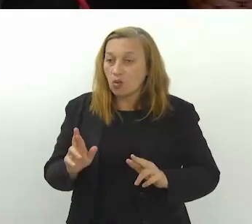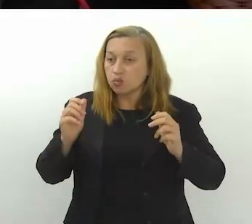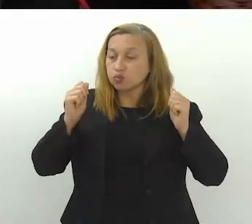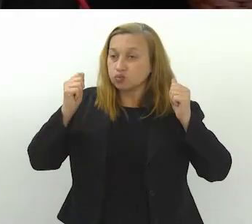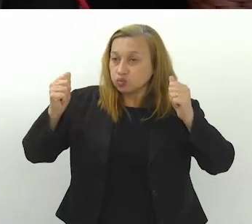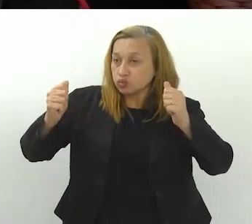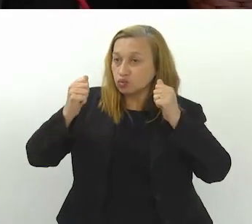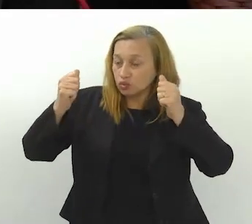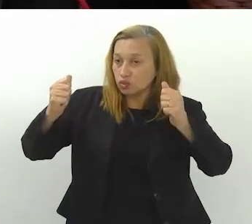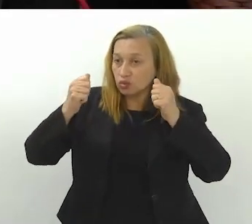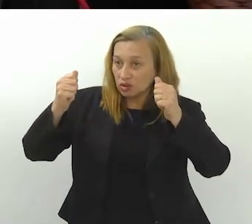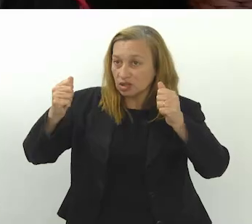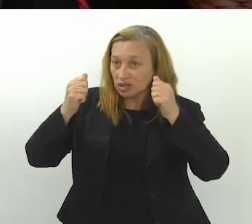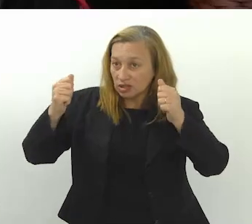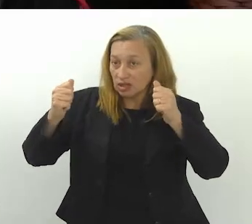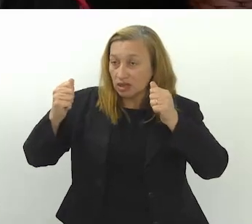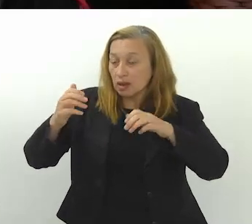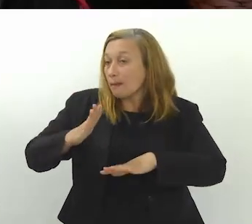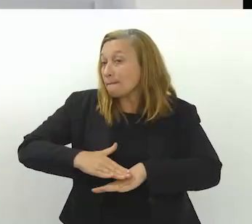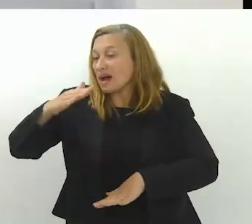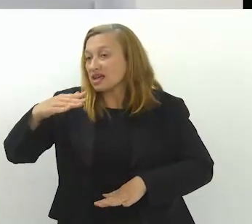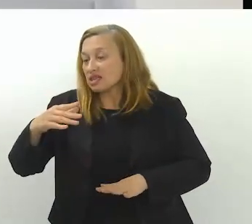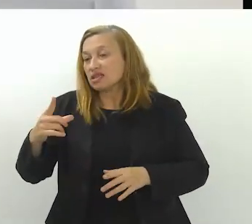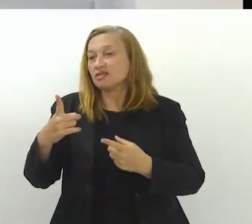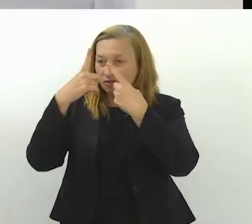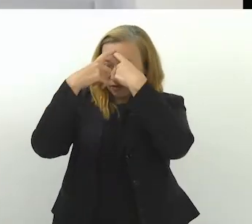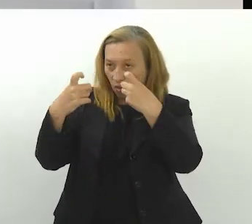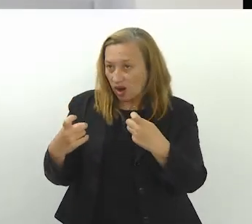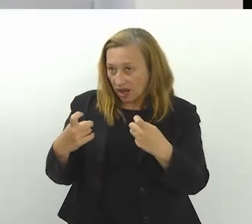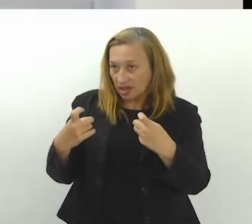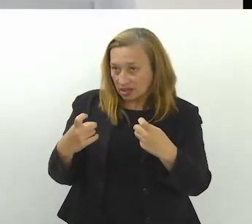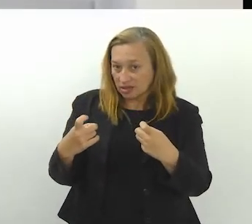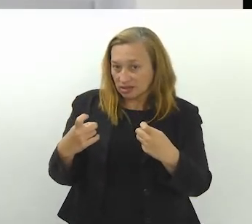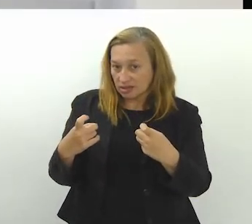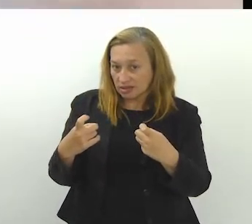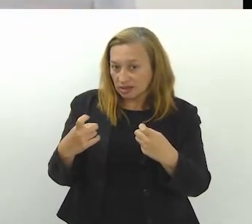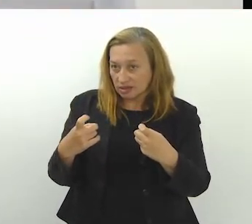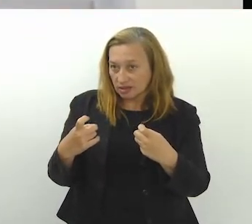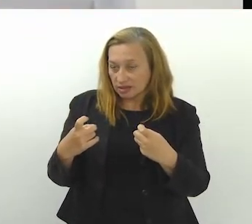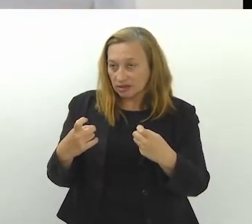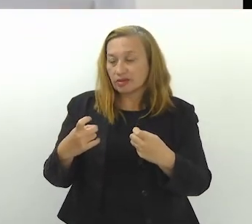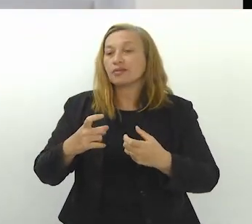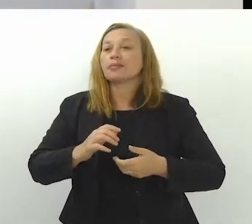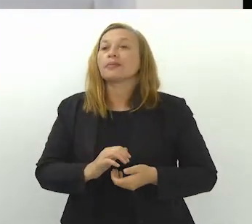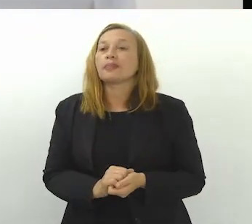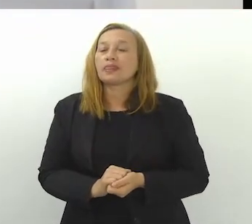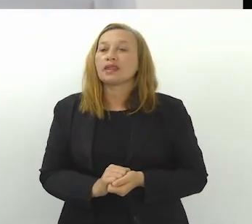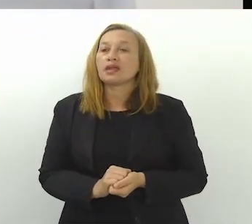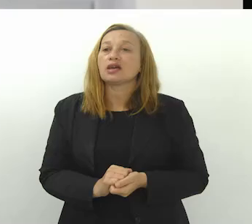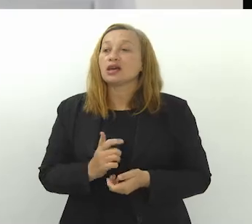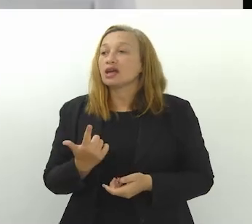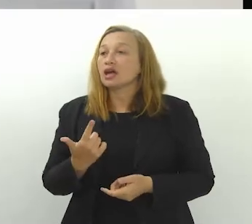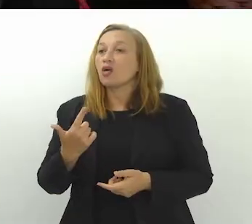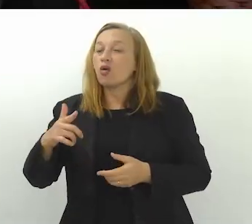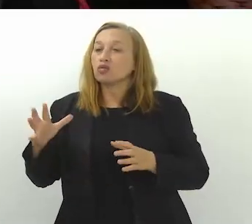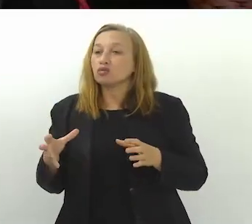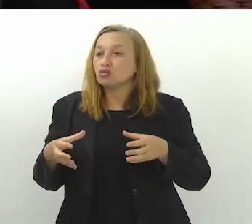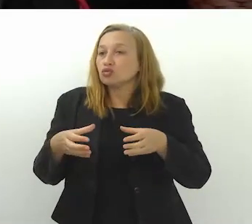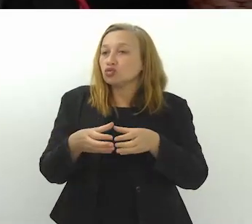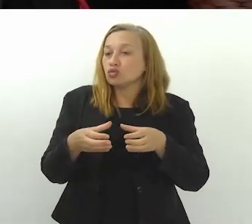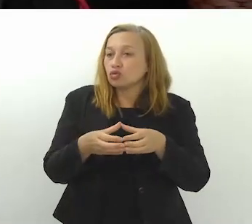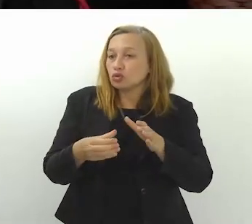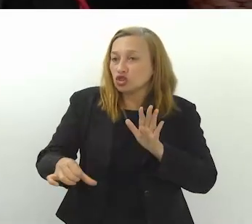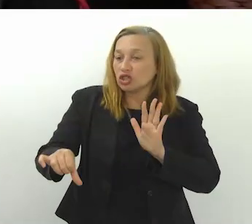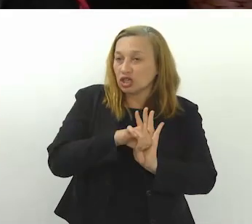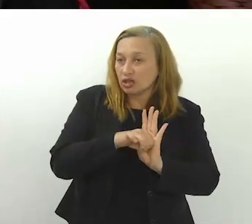torcedores ditos, entre aspas, mais radicais. Na década de 80, hooligans, hoje em dia, sobretudo, os ultras, né, que é um outro movimento de